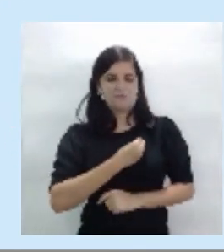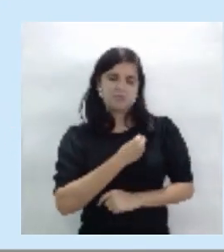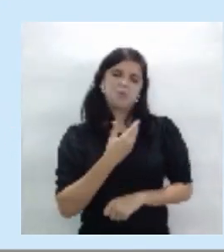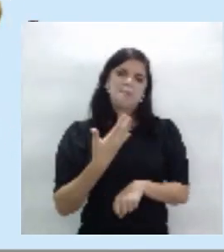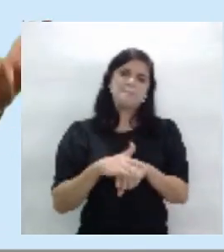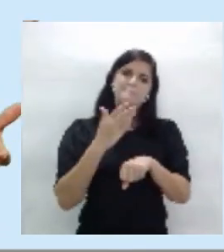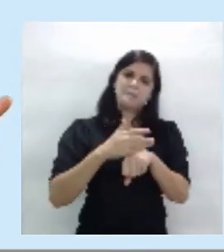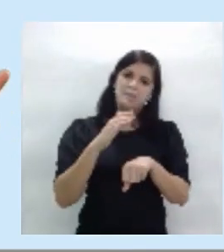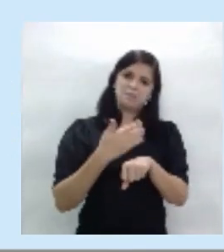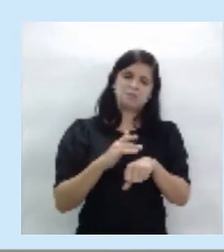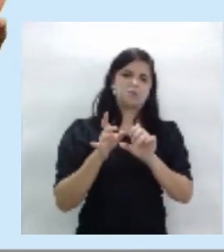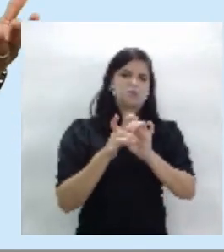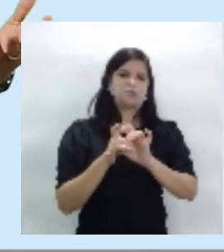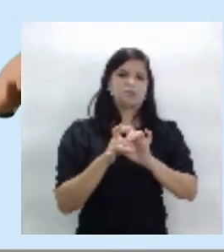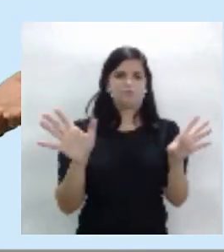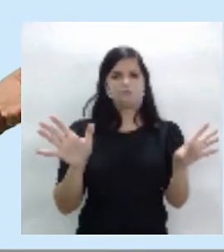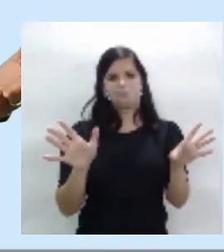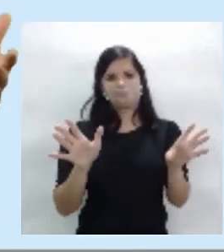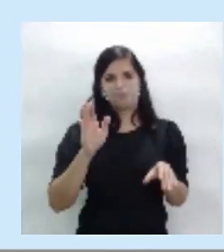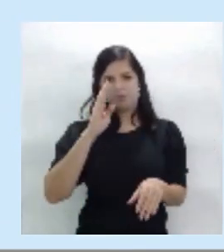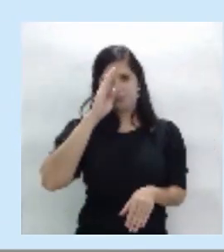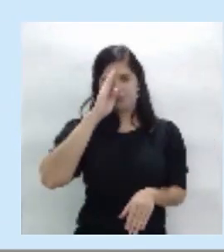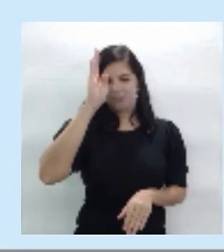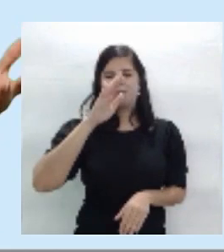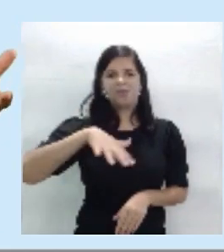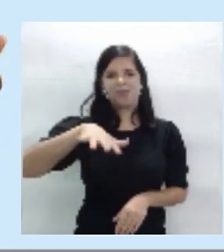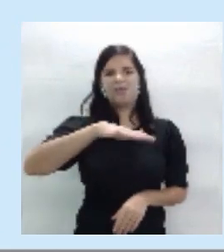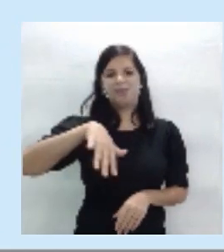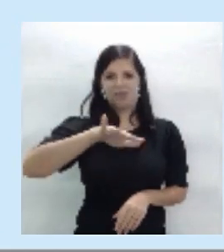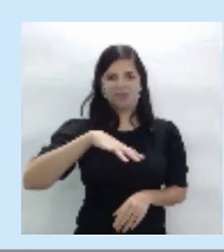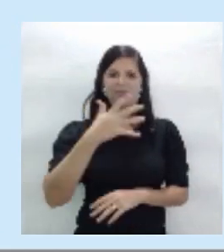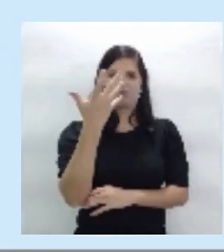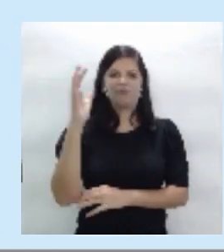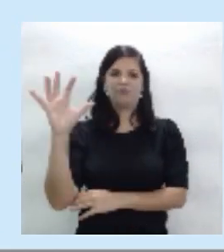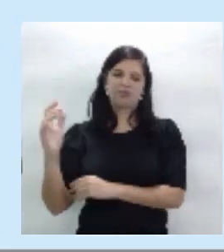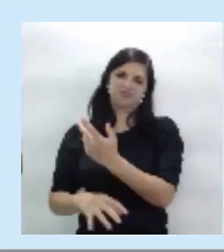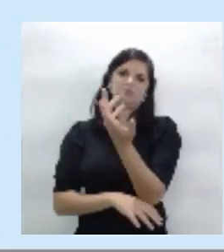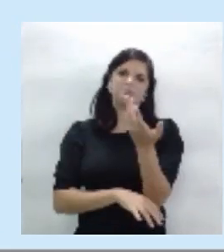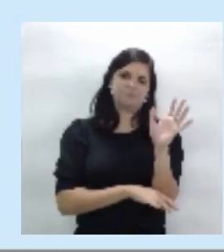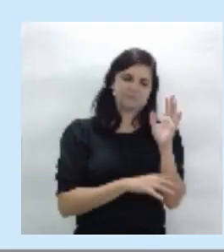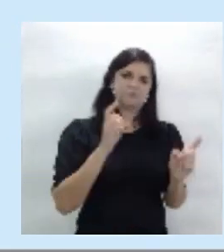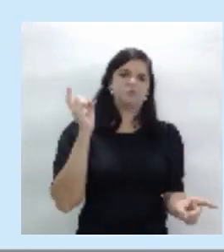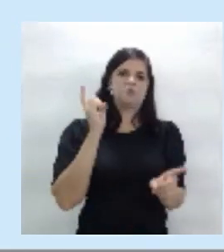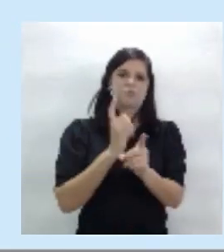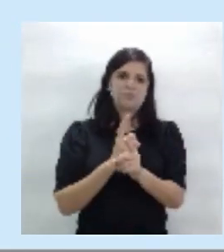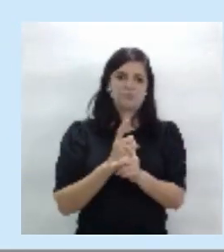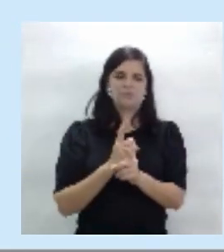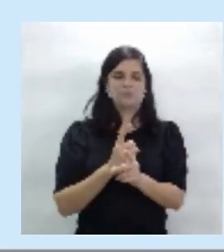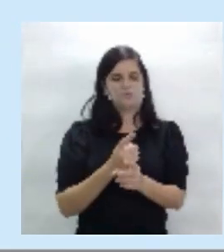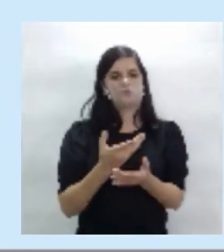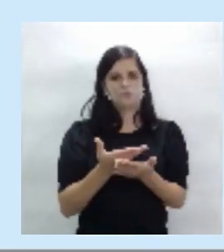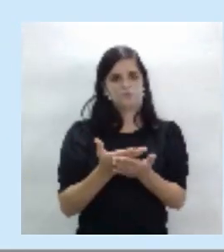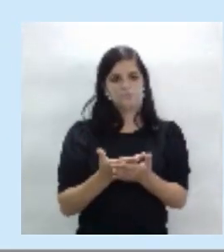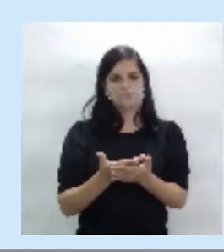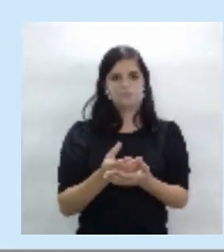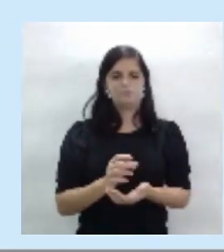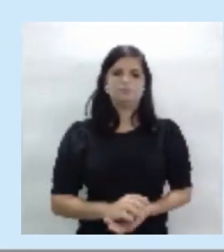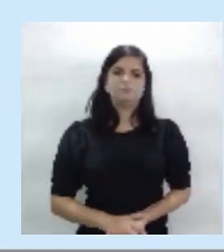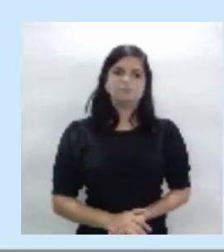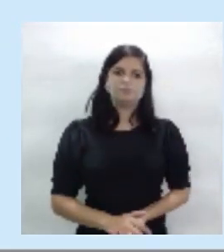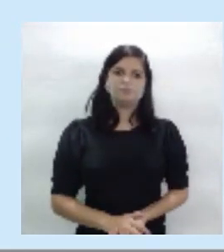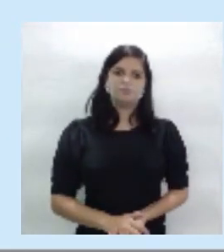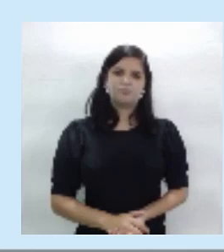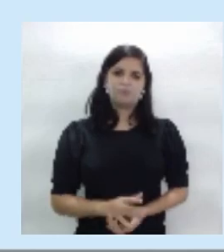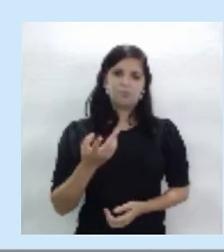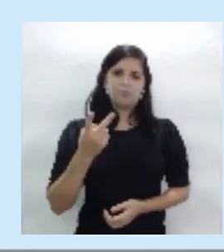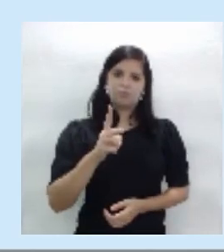são praticados, principalmente aqui em nossas áreas, ok? Nas áreas de florestas tropicais, que foi o que a gente viu,